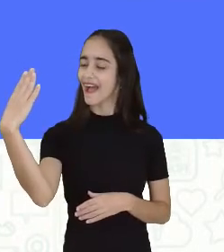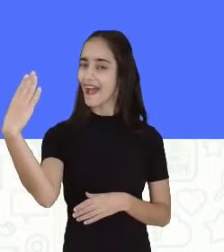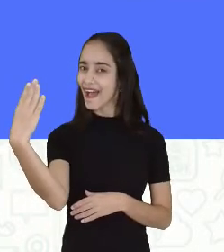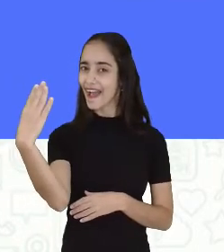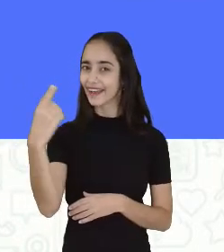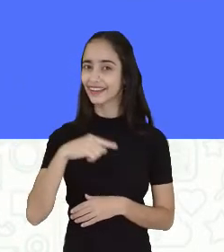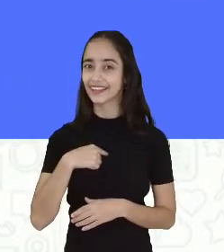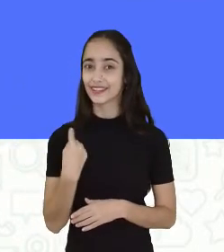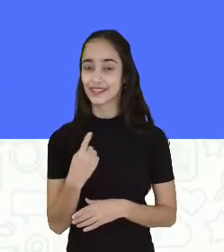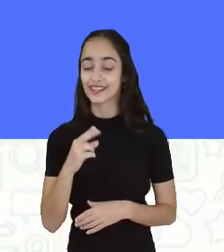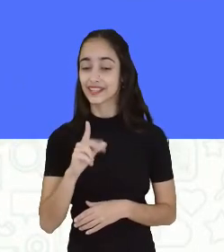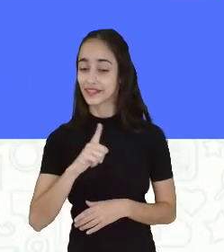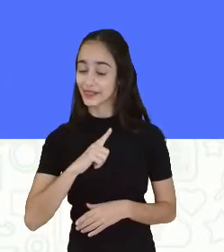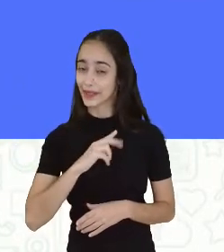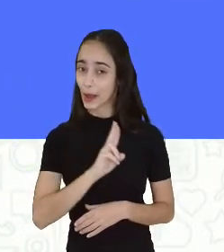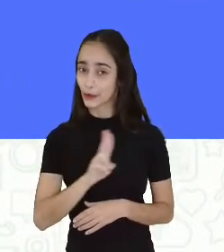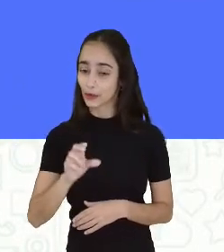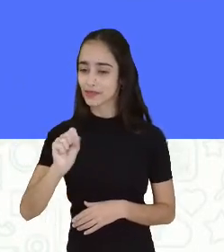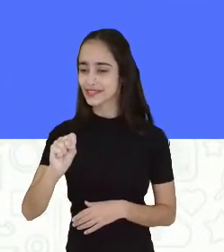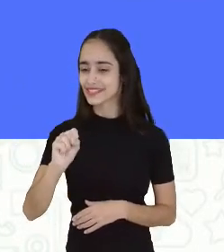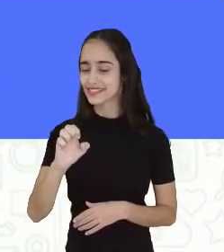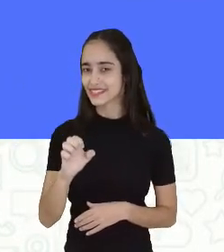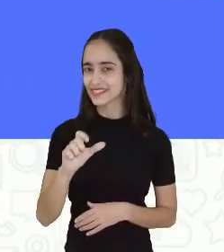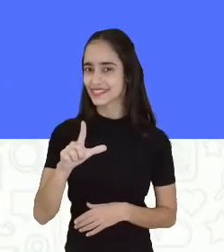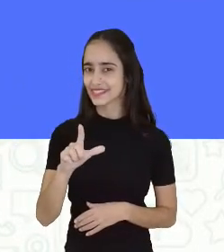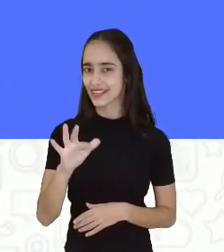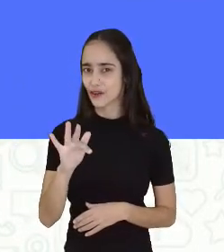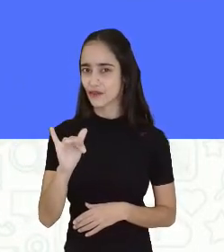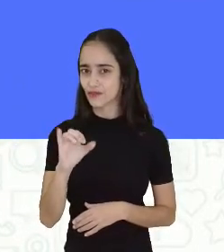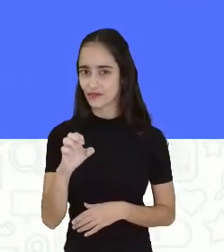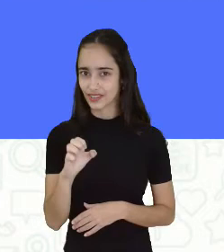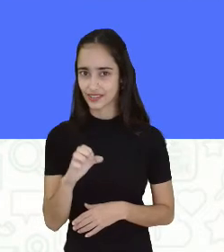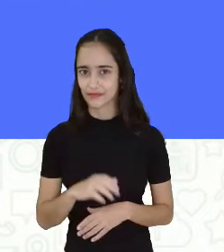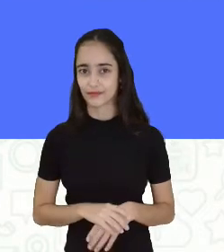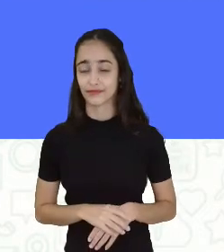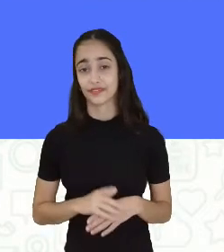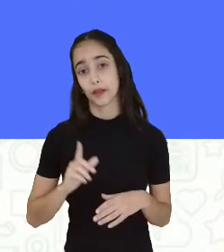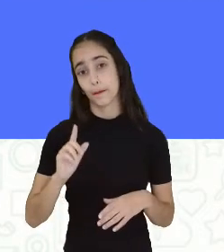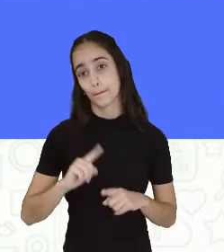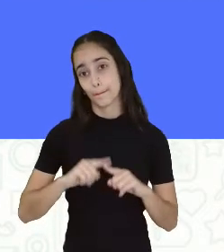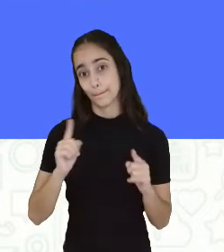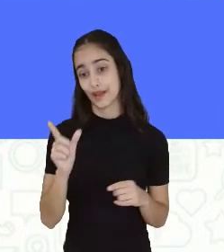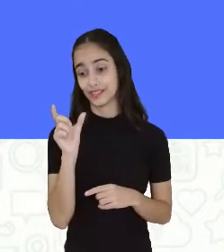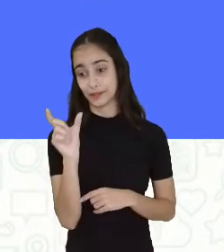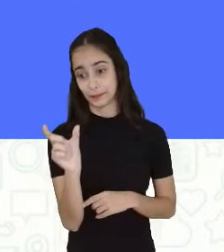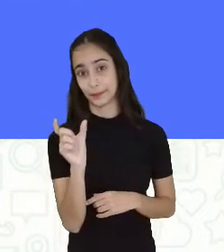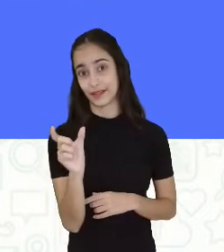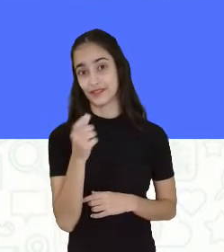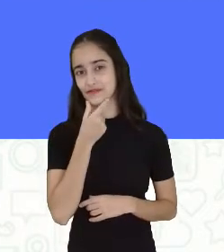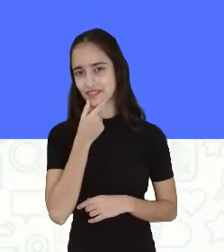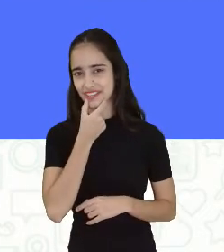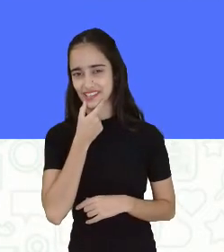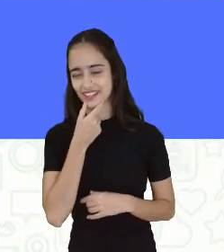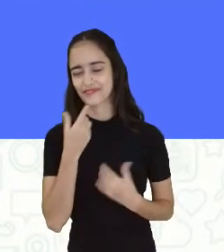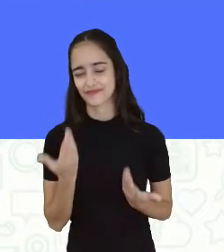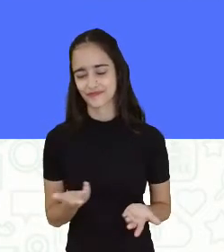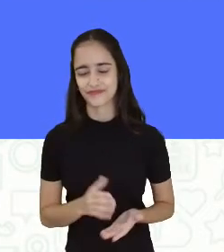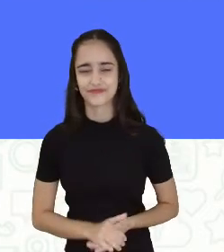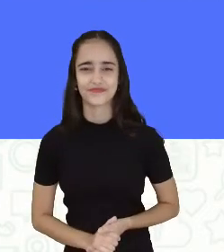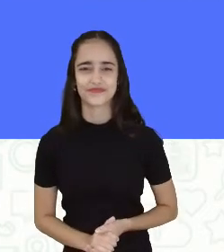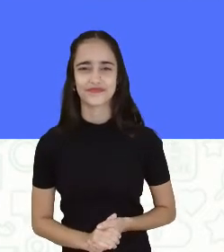selfie é a mesma coisa tá só que selfie é uma palavra em inglês veja aí vocês estão vendo